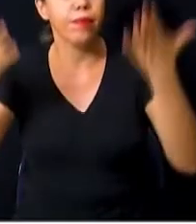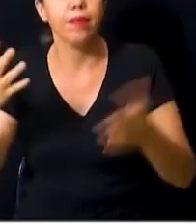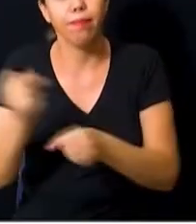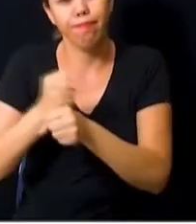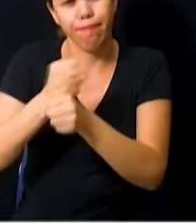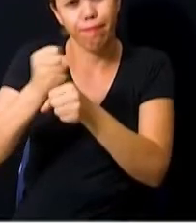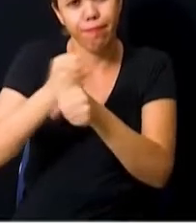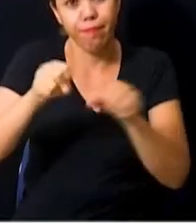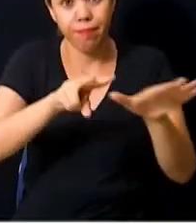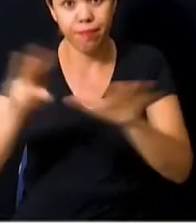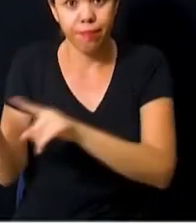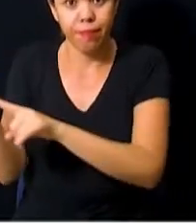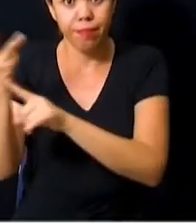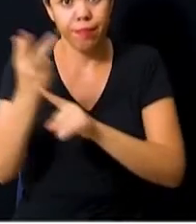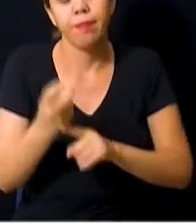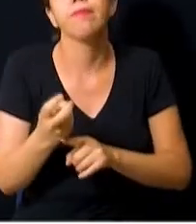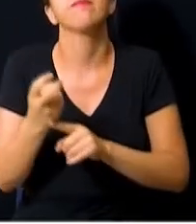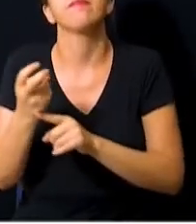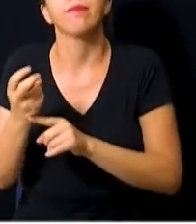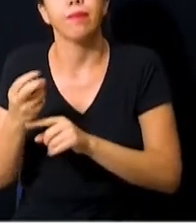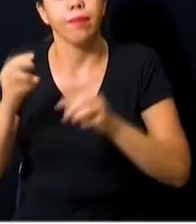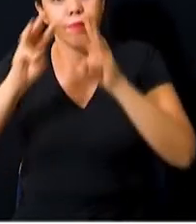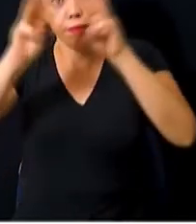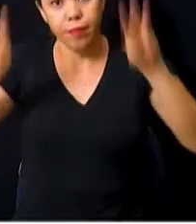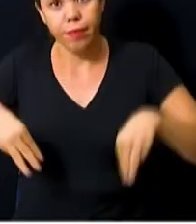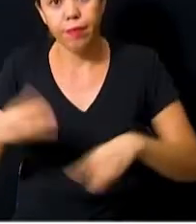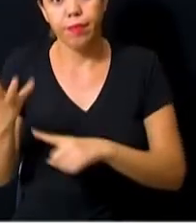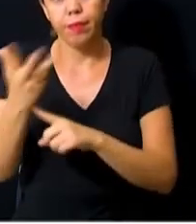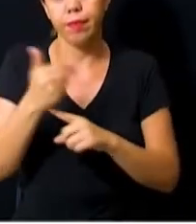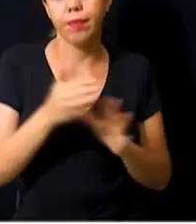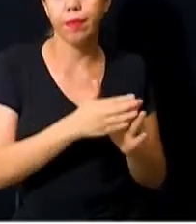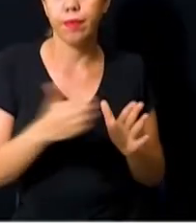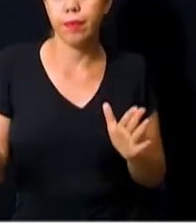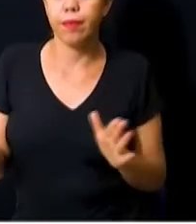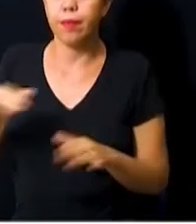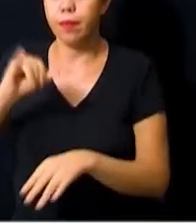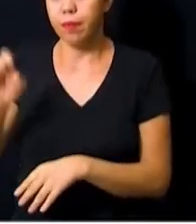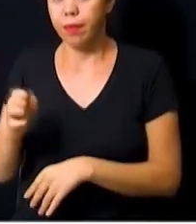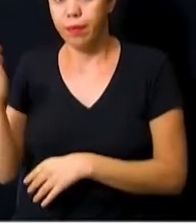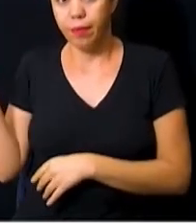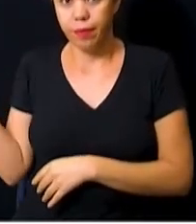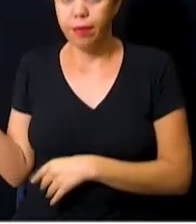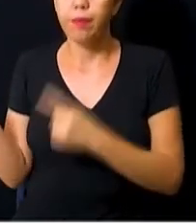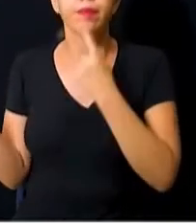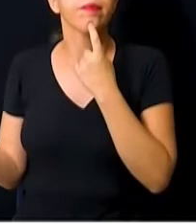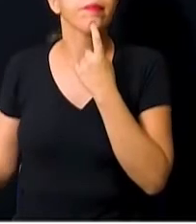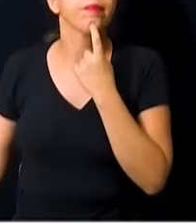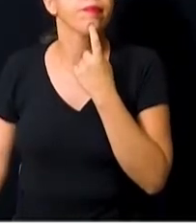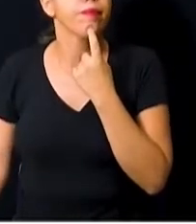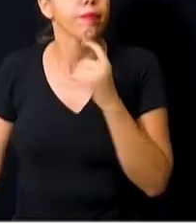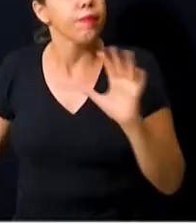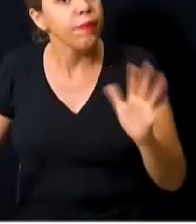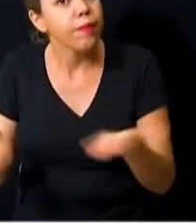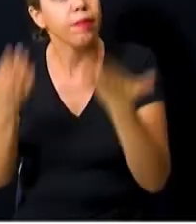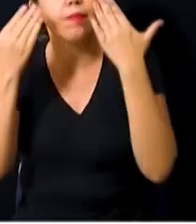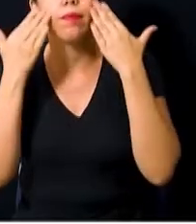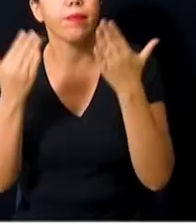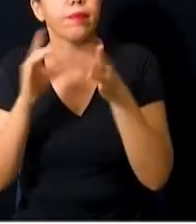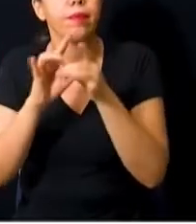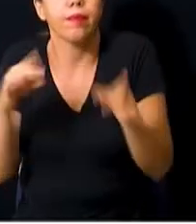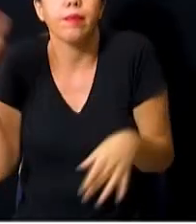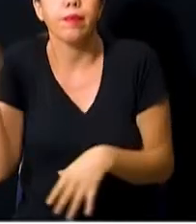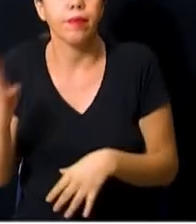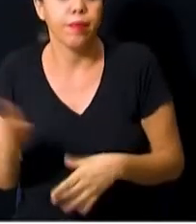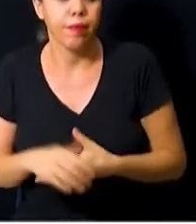ao centenário da Semana de Arte Moderna, o Museu de Arte Contemporânea José Pansetti de Campinas promove a